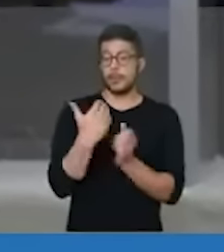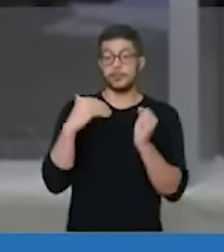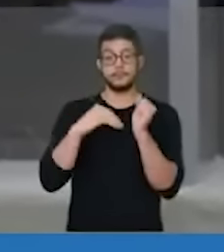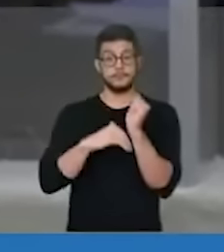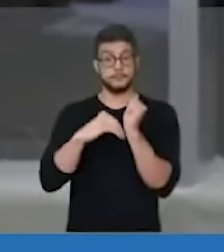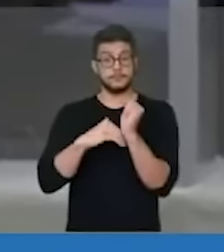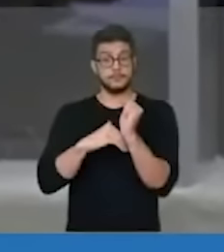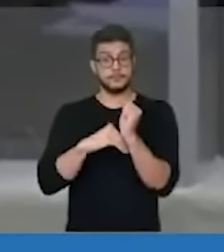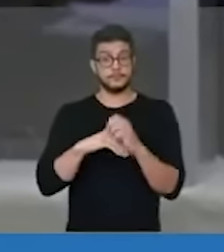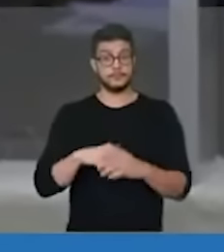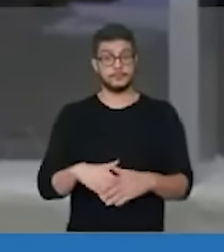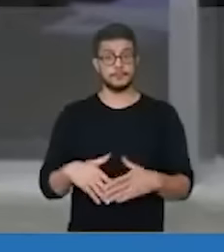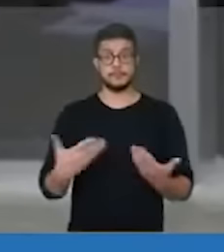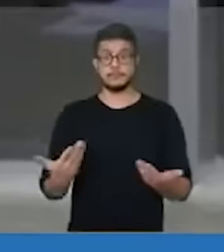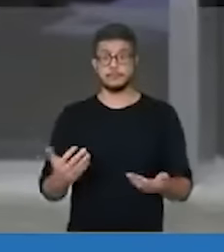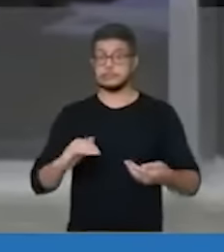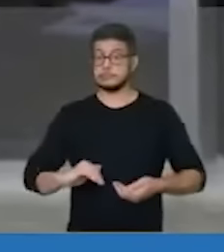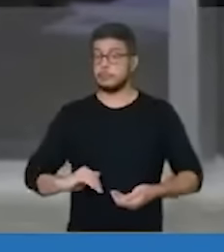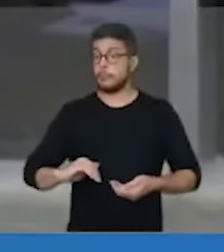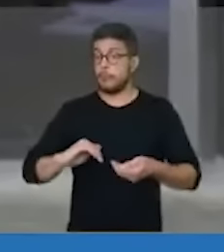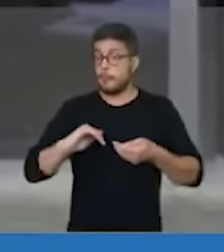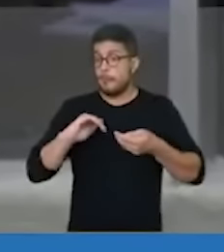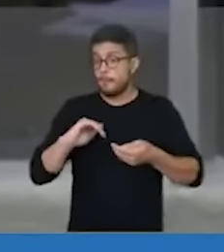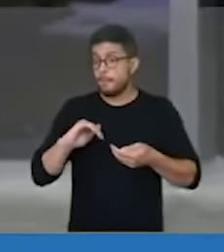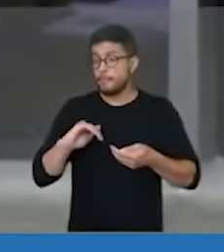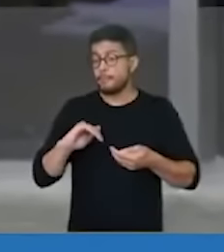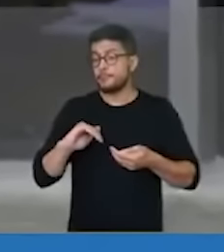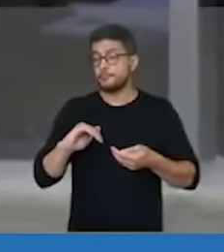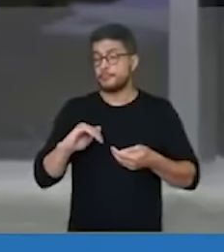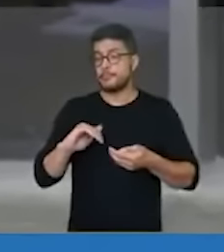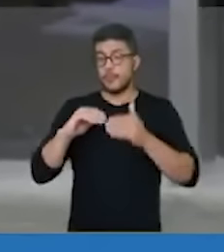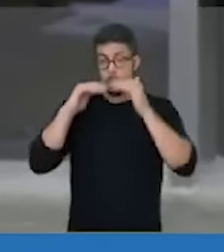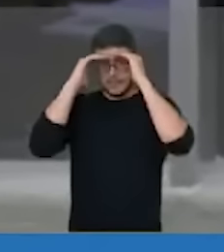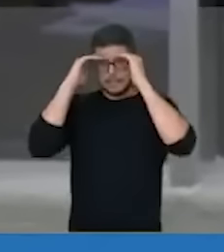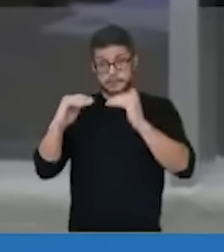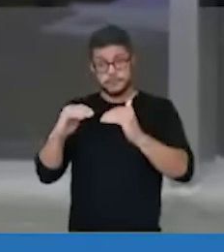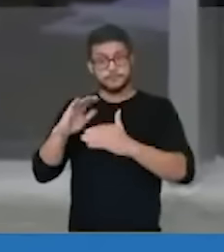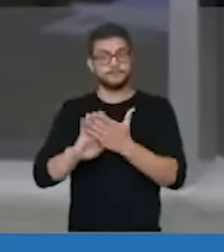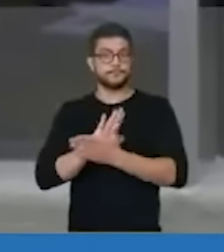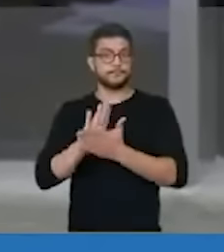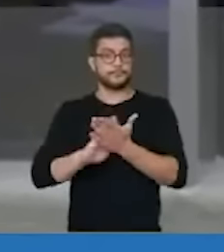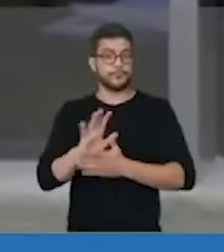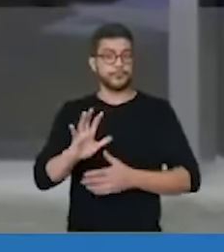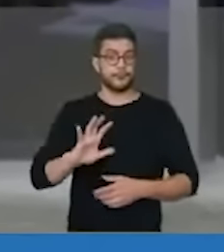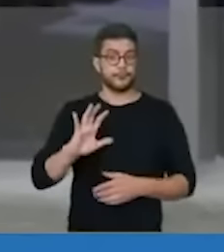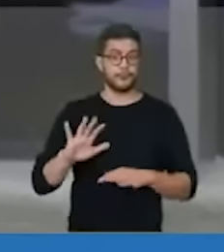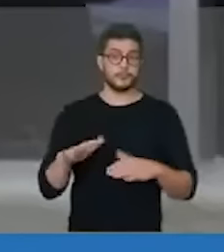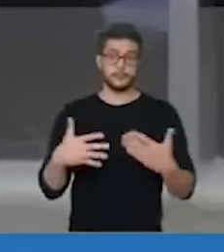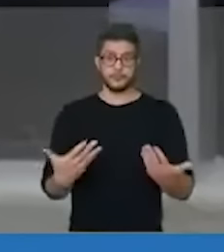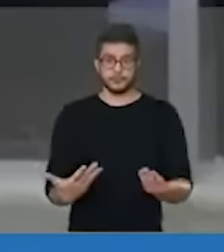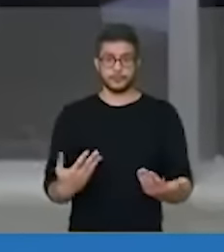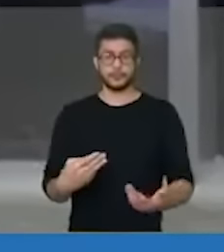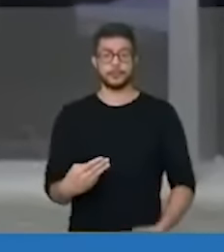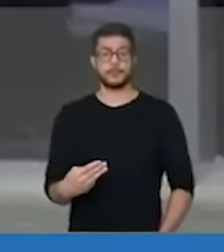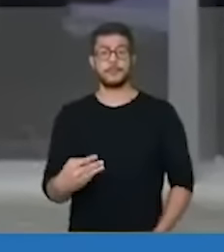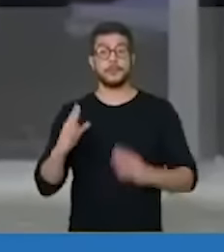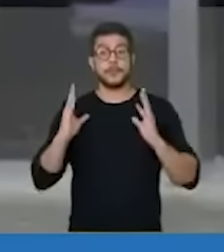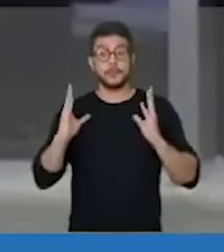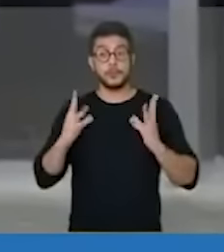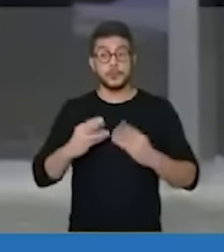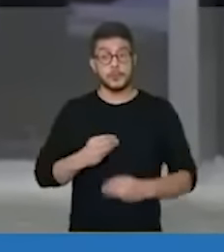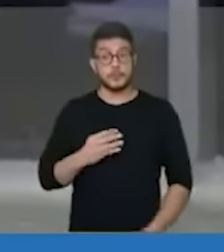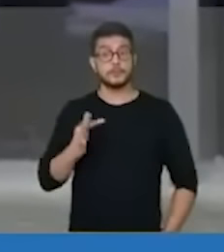não seguiu a determinação constitucional. Então, o ministro Flávio Dino tem razão em